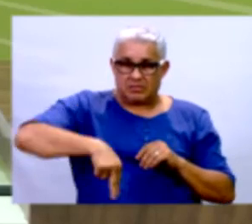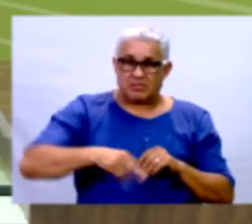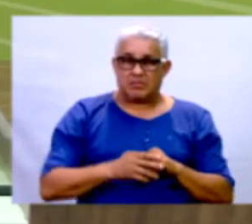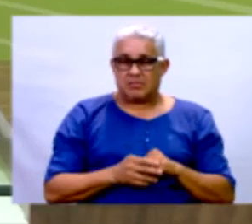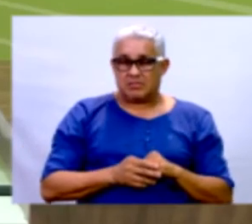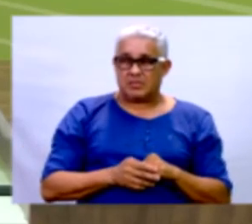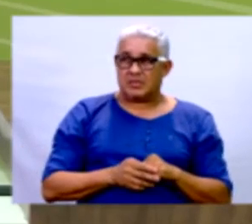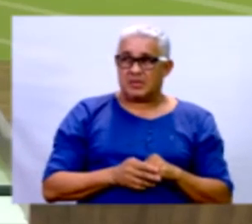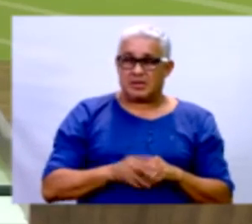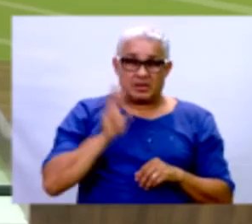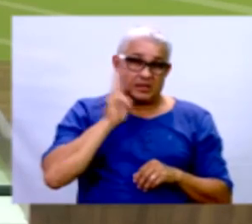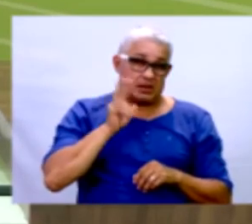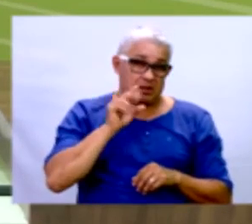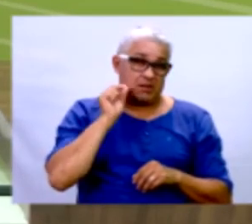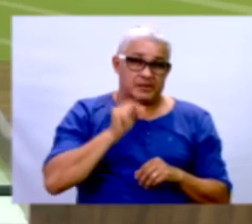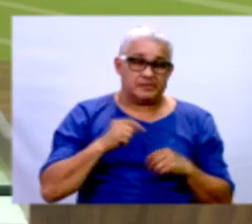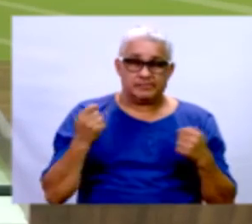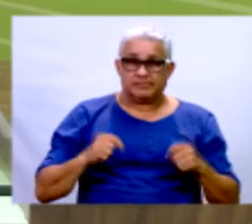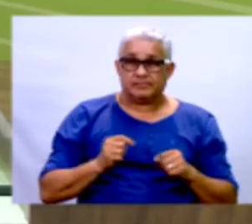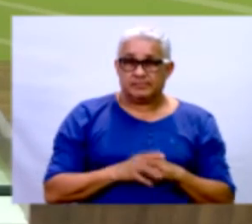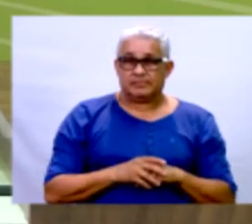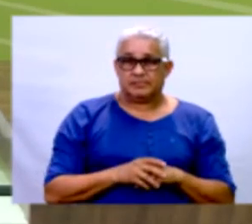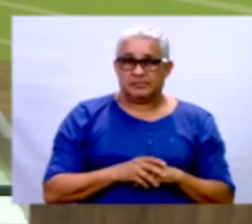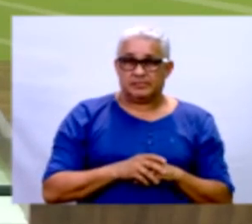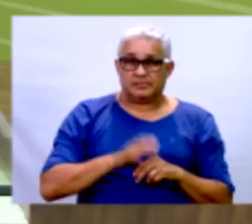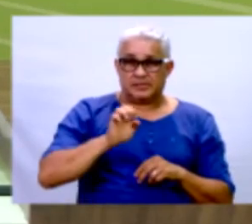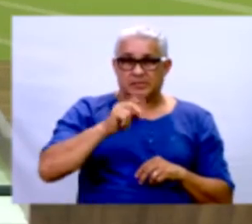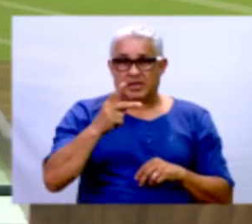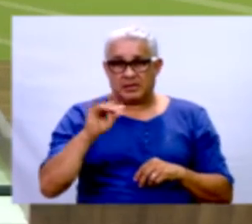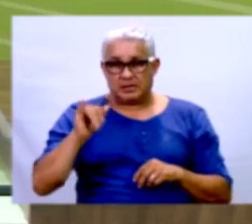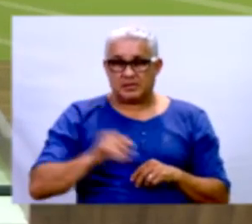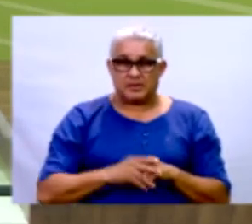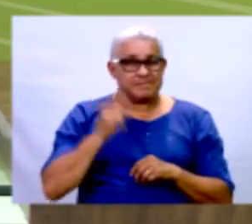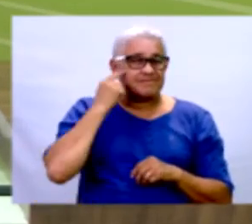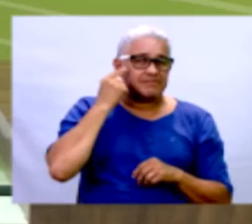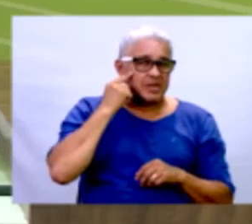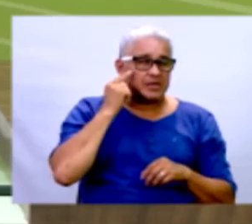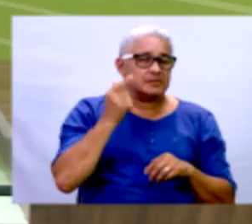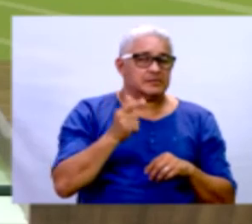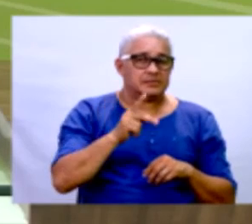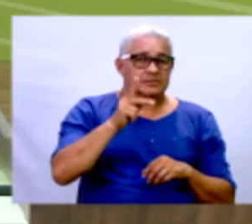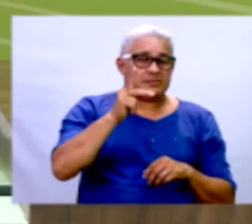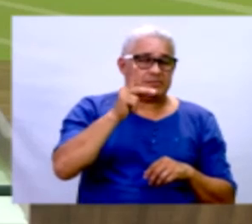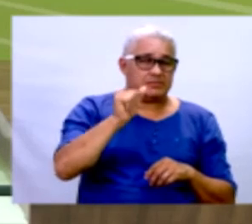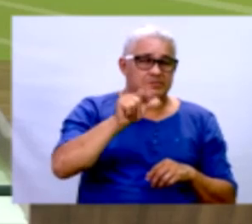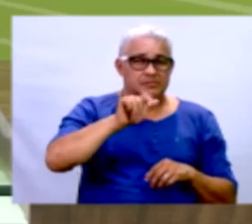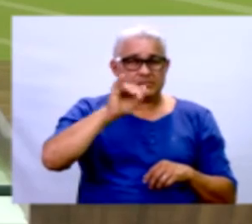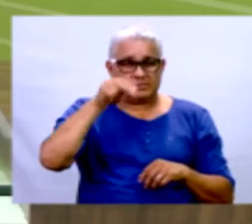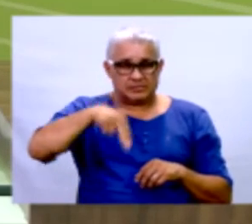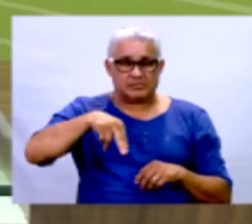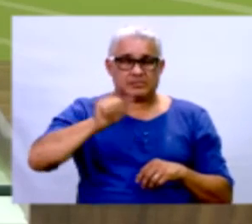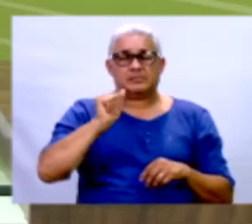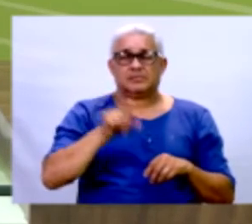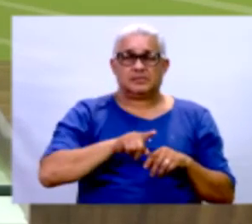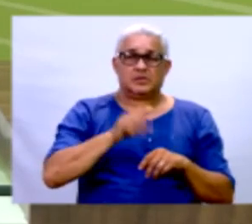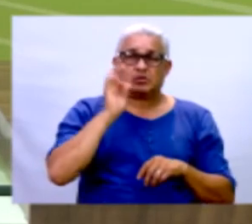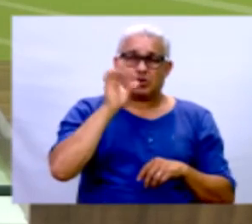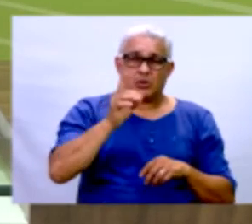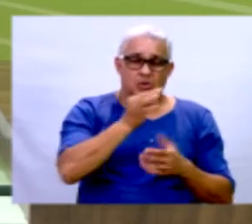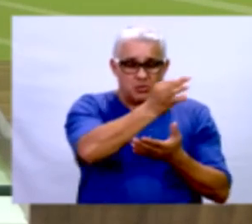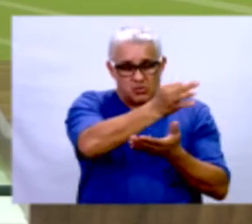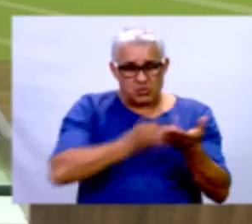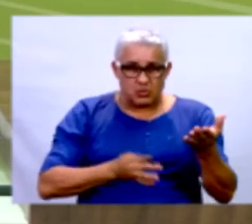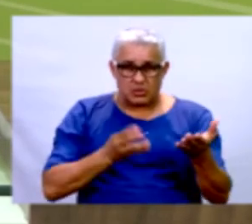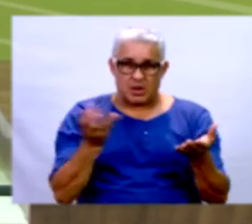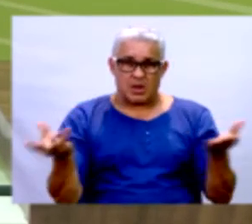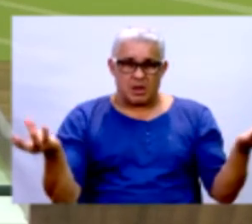que a gente falou que seriam através de API. Imagina uma página que vem apenas com dados, com informações texto no